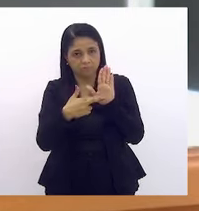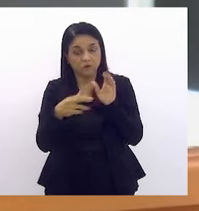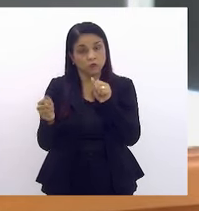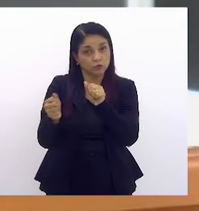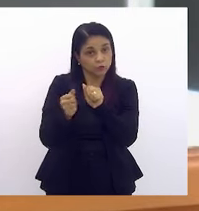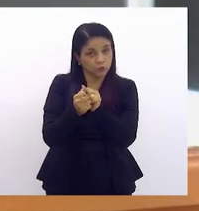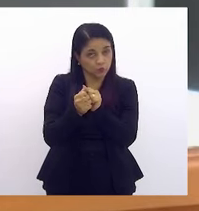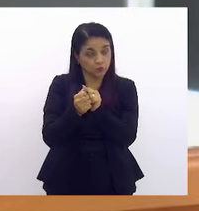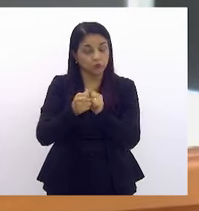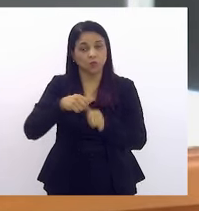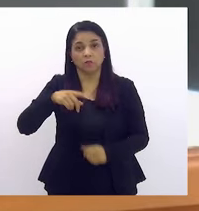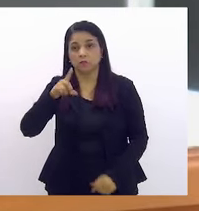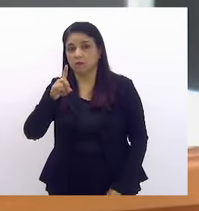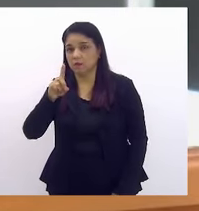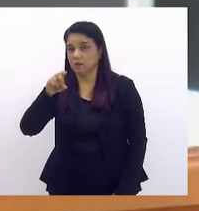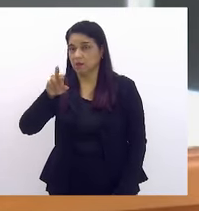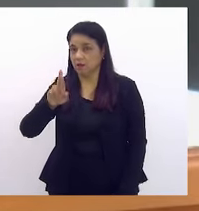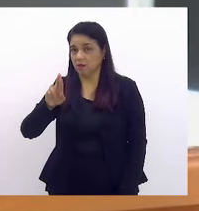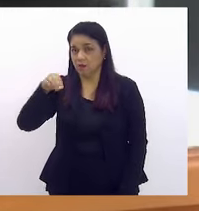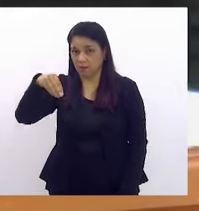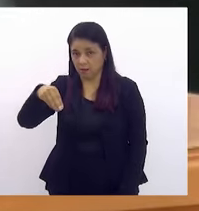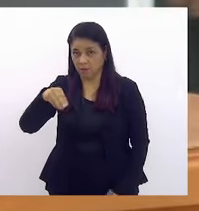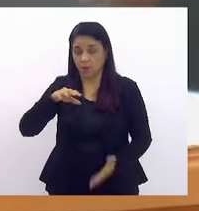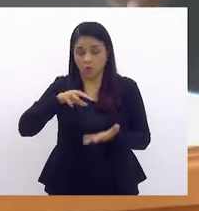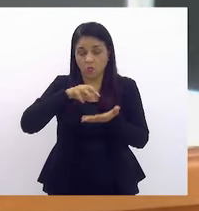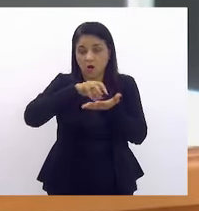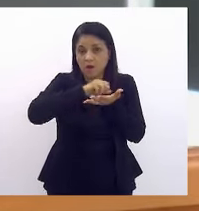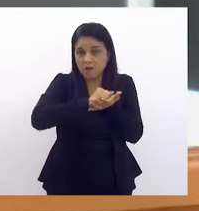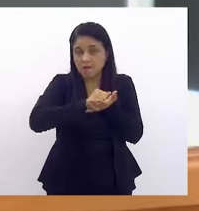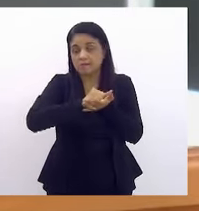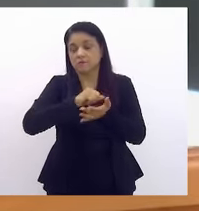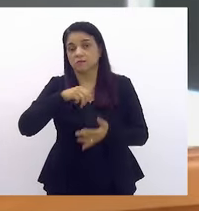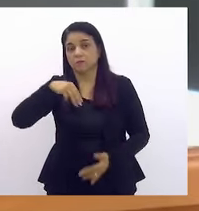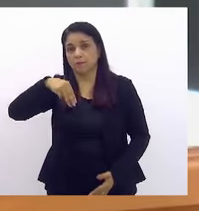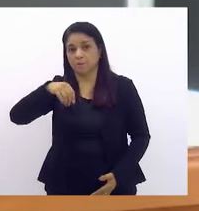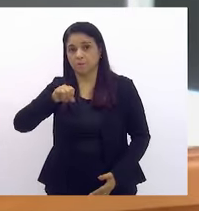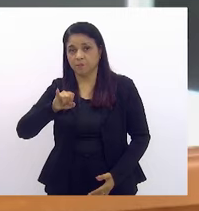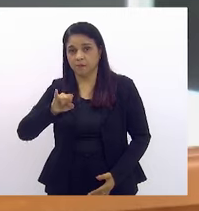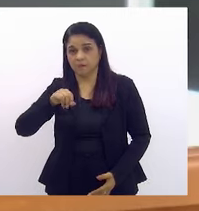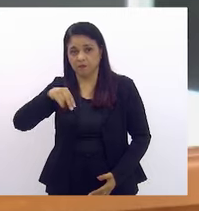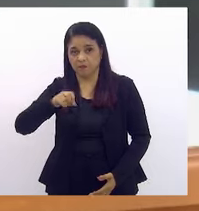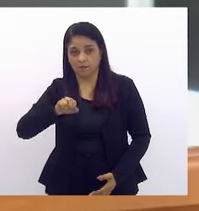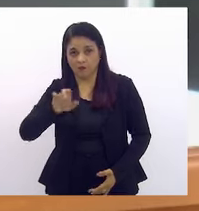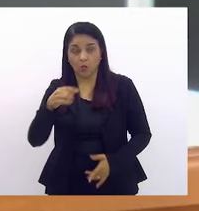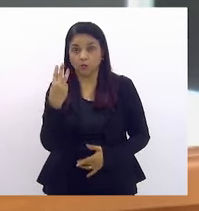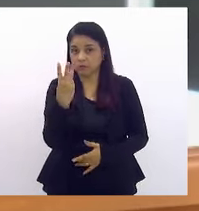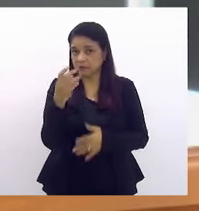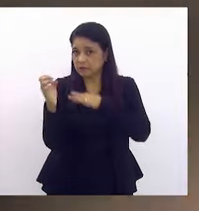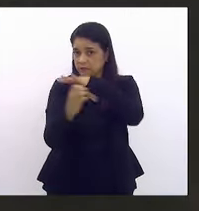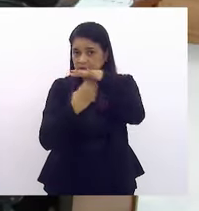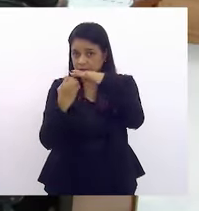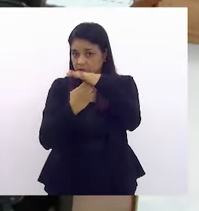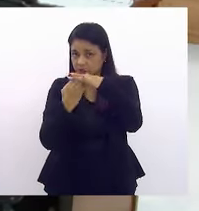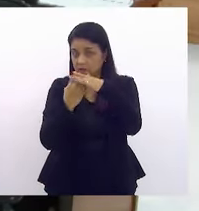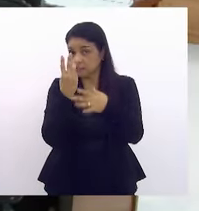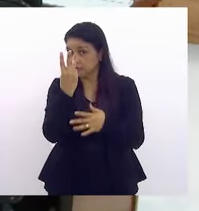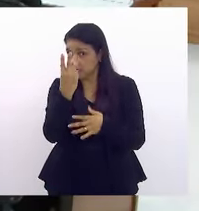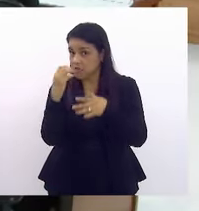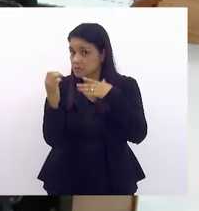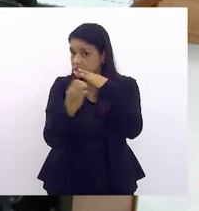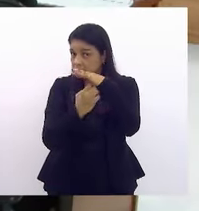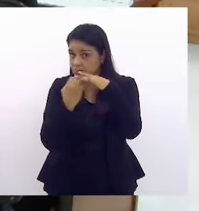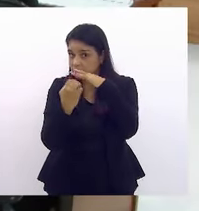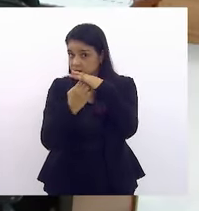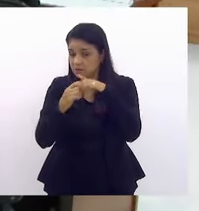com relação ao registro mineral, nós temos 3 empresas, tá? Então, seriam 3 empresas